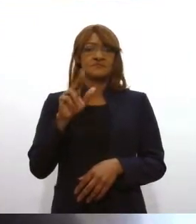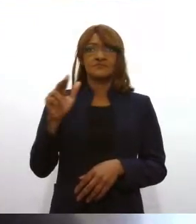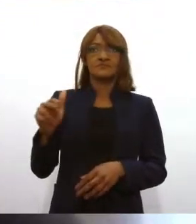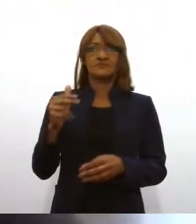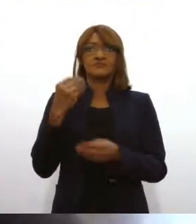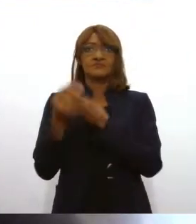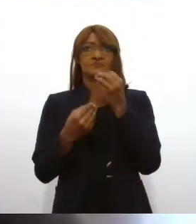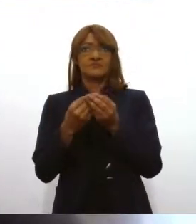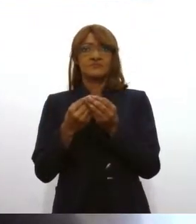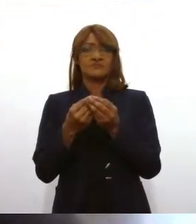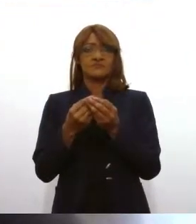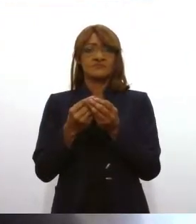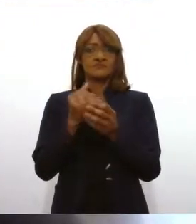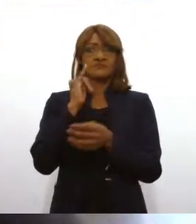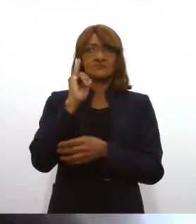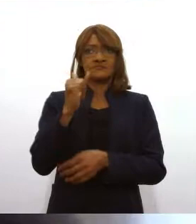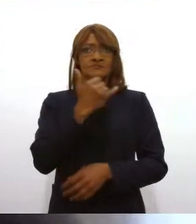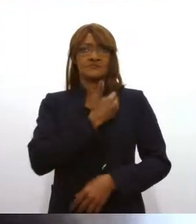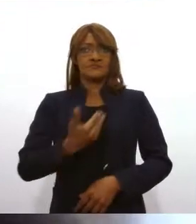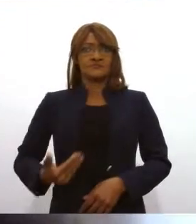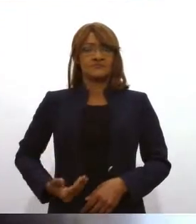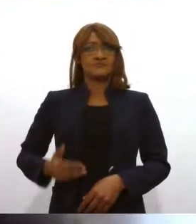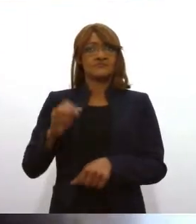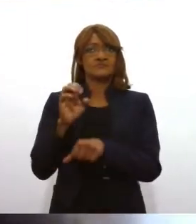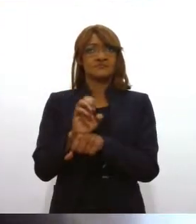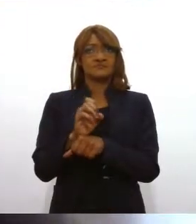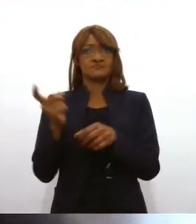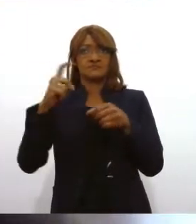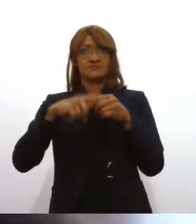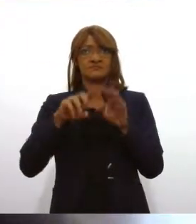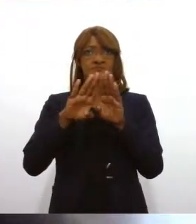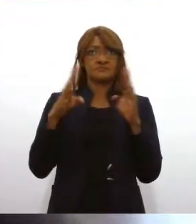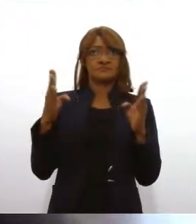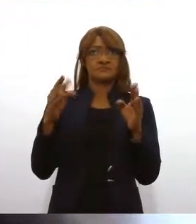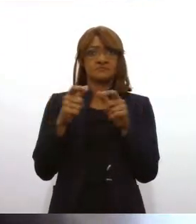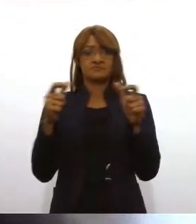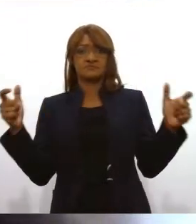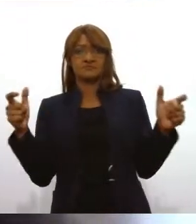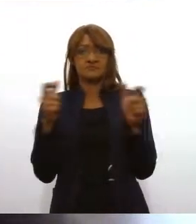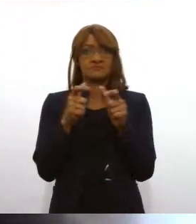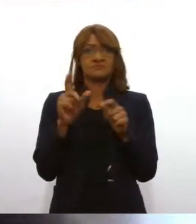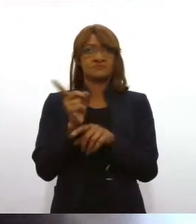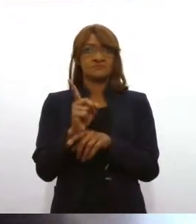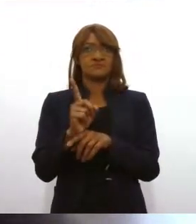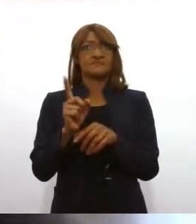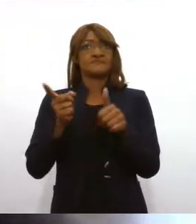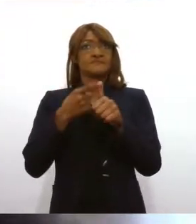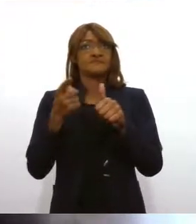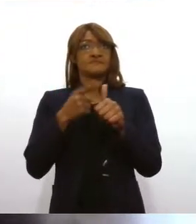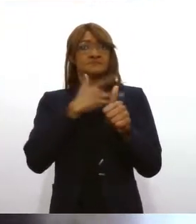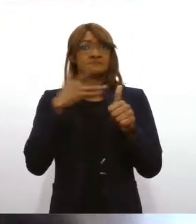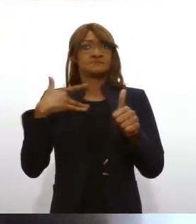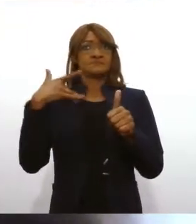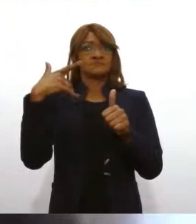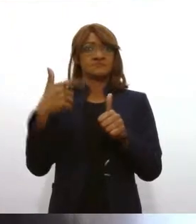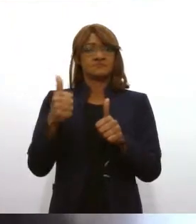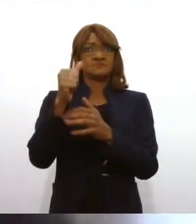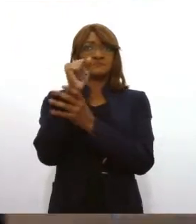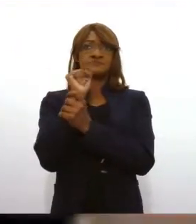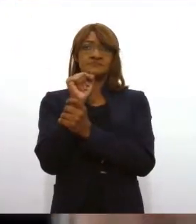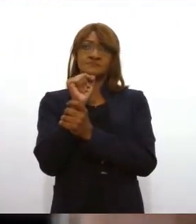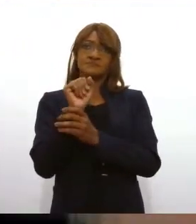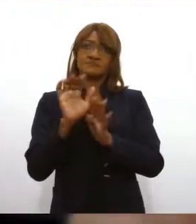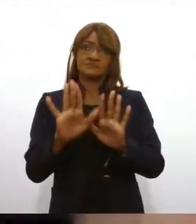retomassem eventos grandes nem médios. A gente entende que, em primeiro lugar, a segurança, a saúde das pessoas. Então, por isso é que